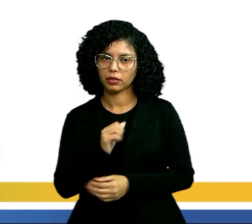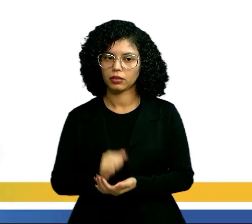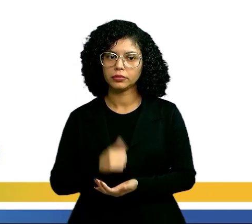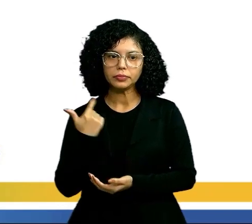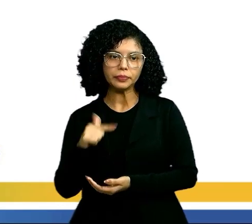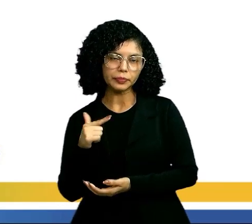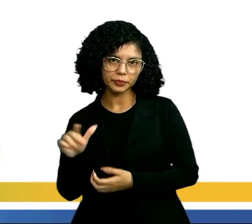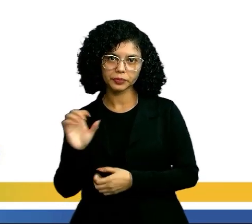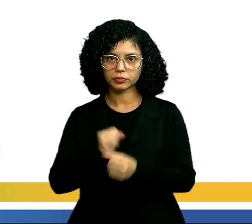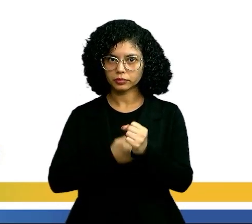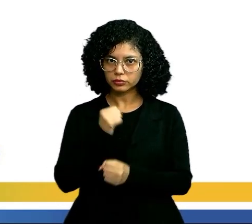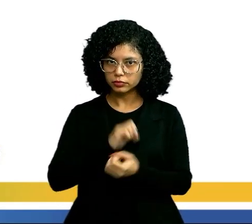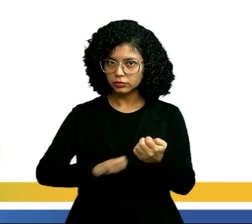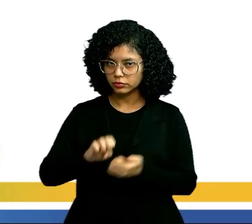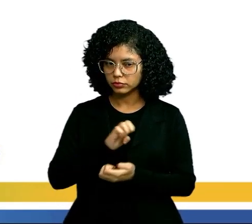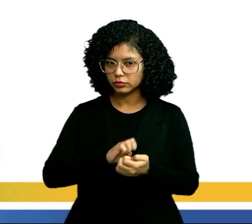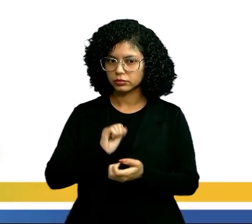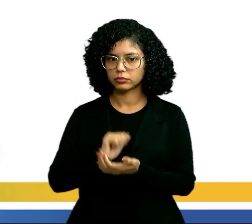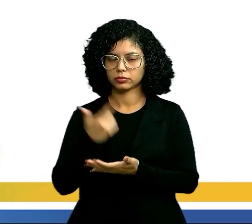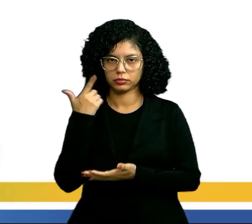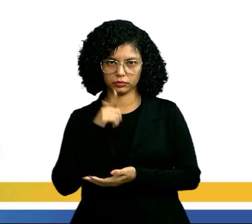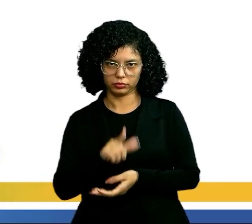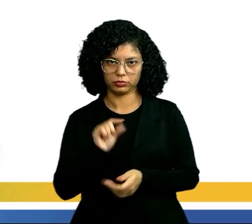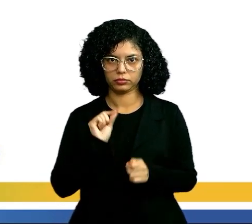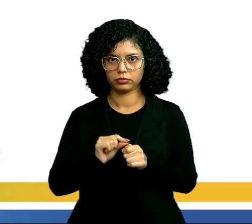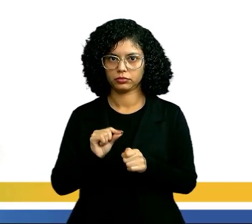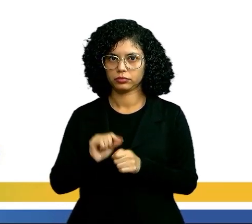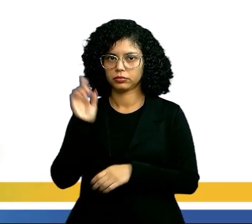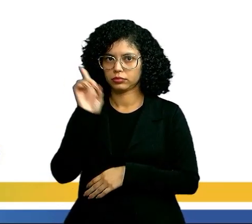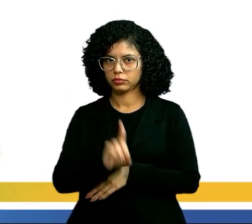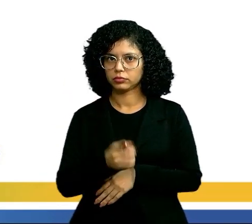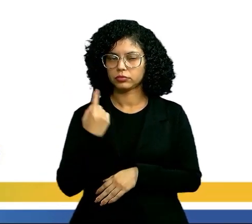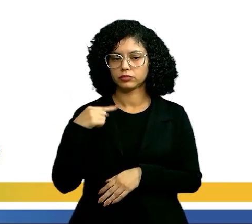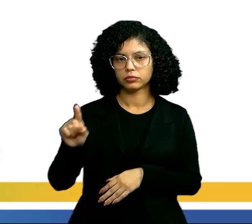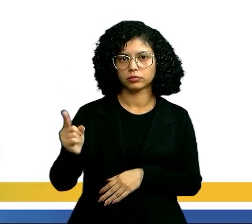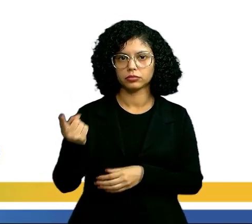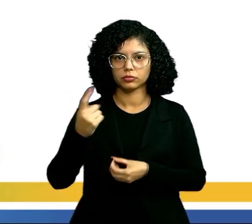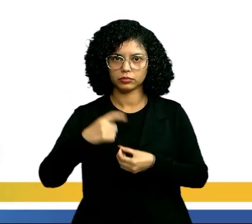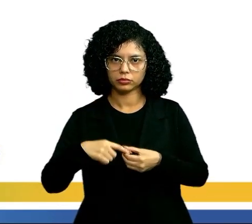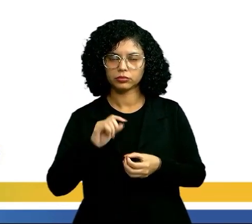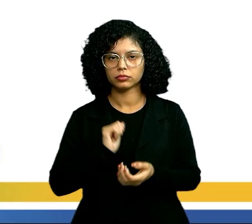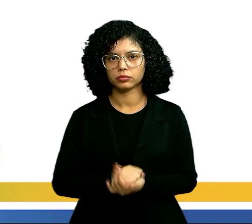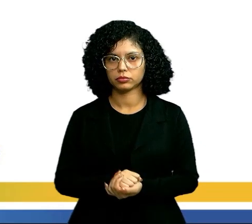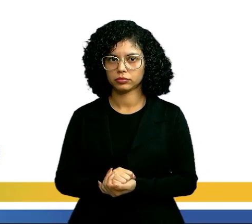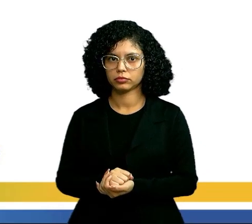os transportes? Será que a gente conseguiria, o nosso direito de ir e vir seria